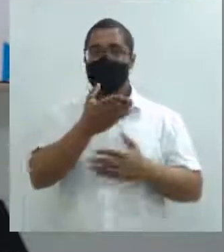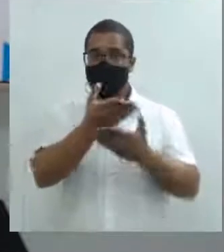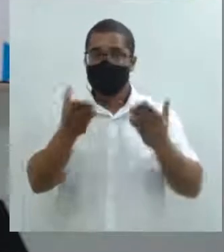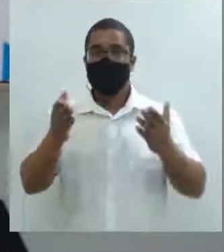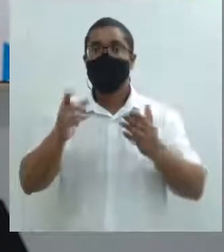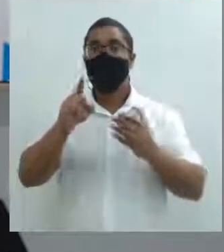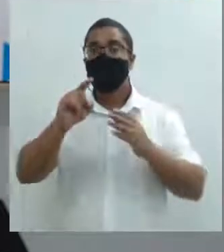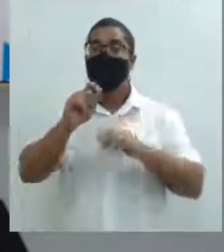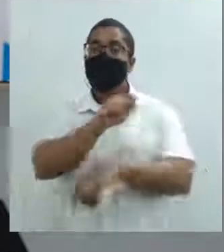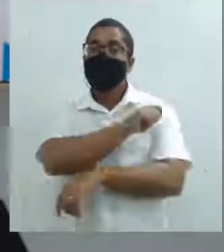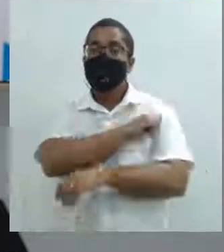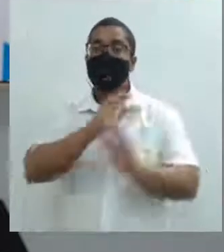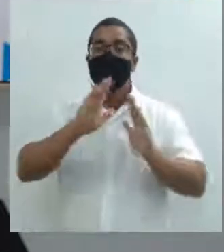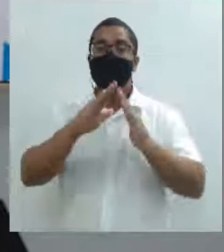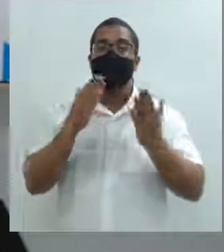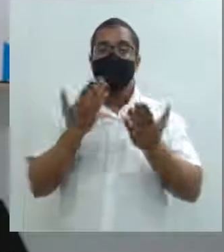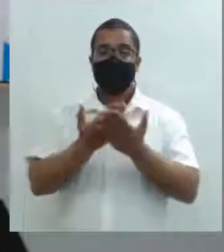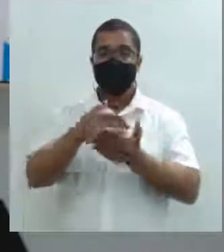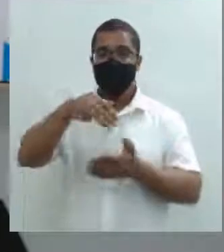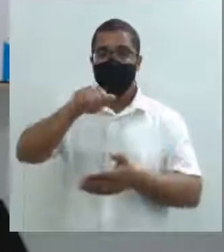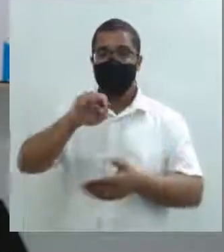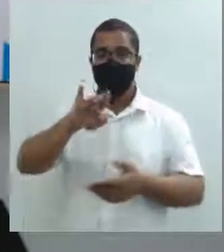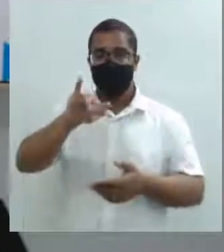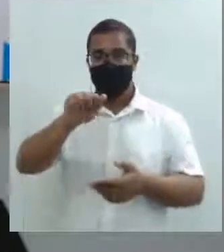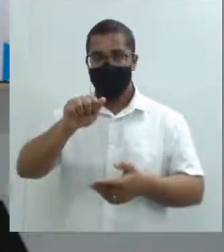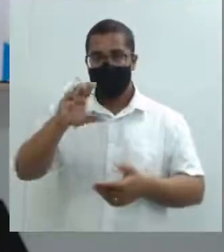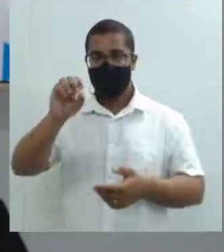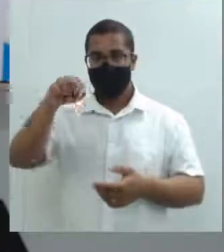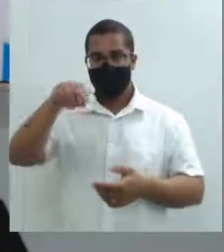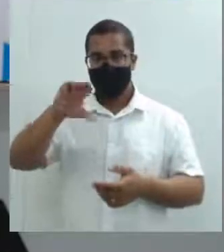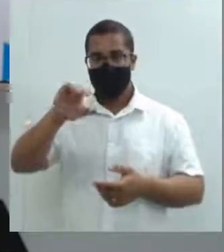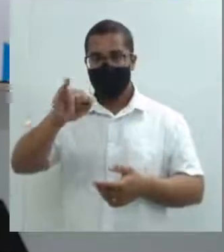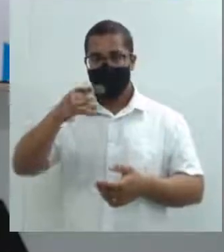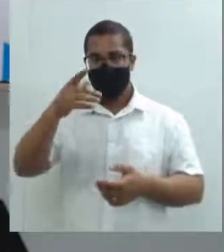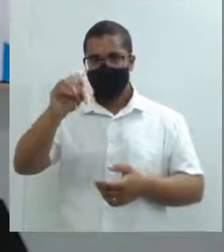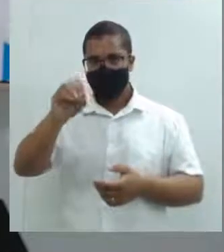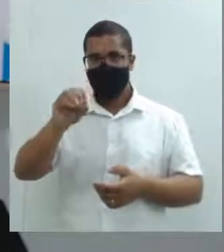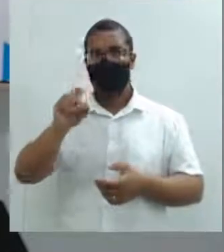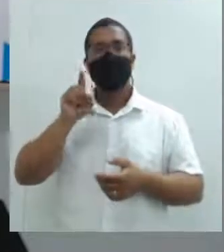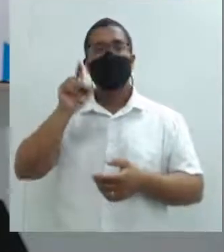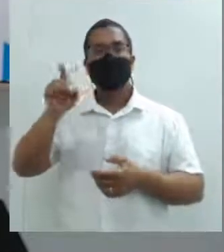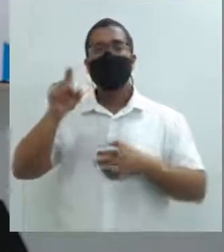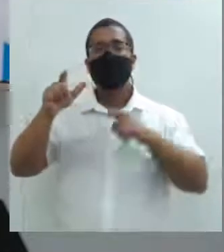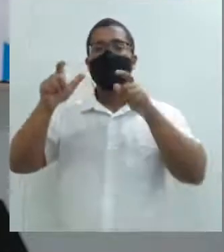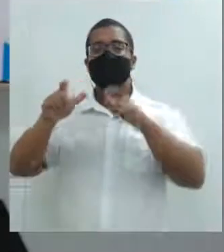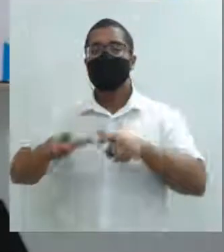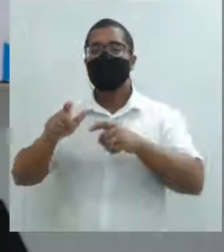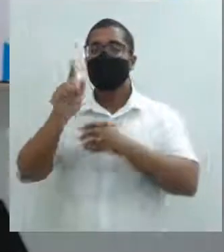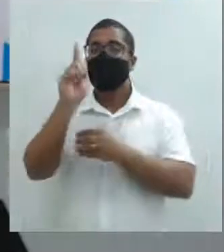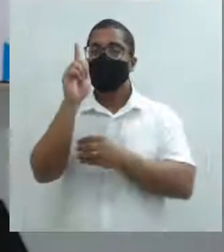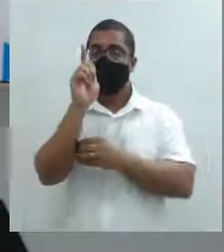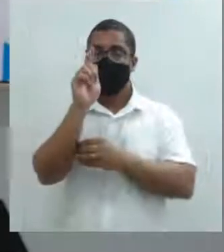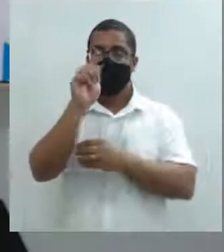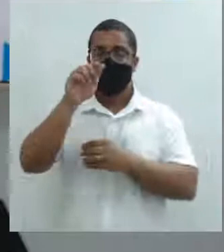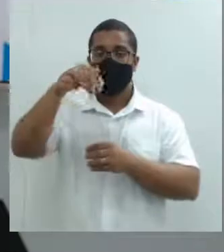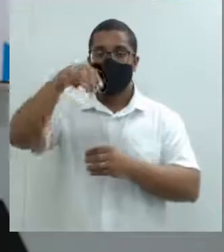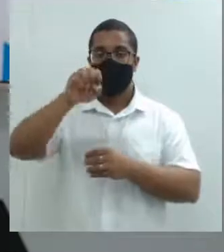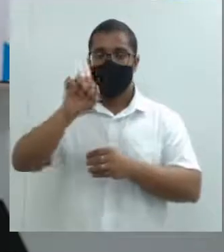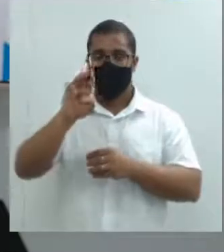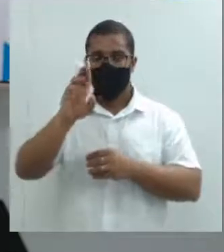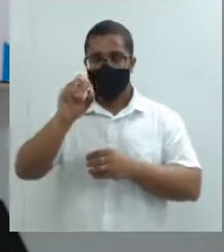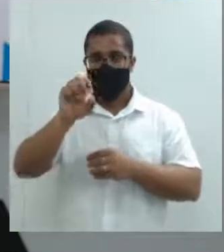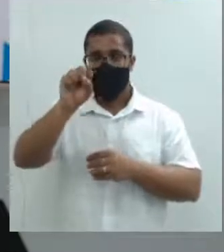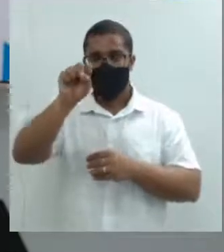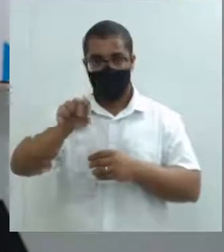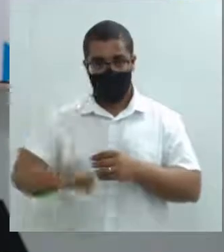Escola Maria da Conceição, do Rego Barros Lacerda, que fica localizada na GRE Metrosul. E